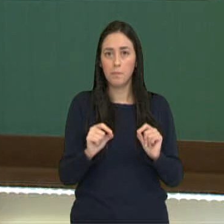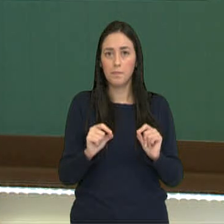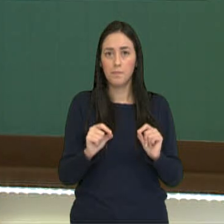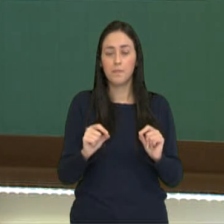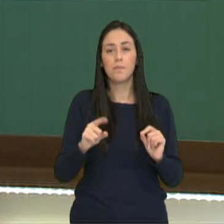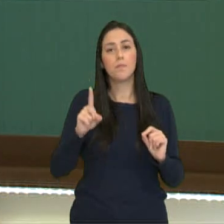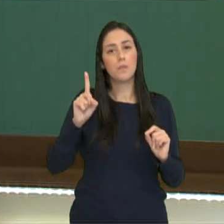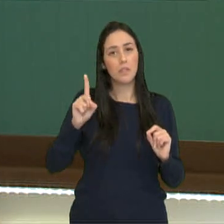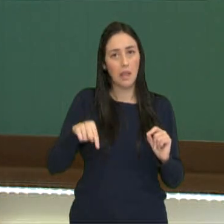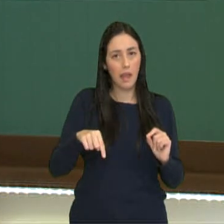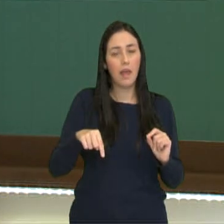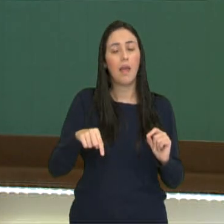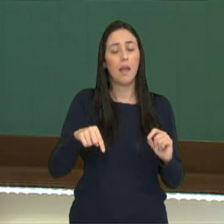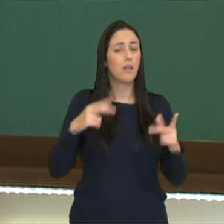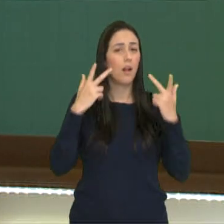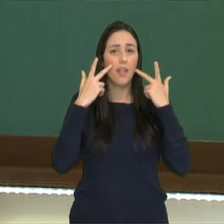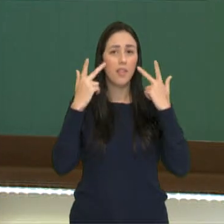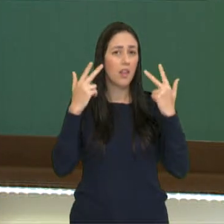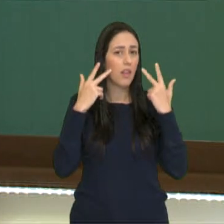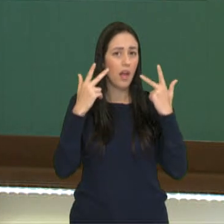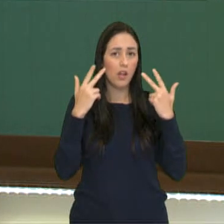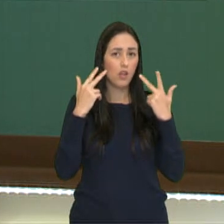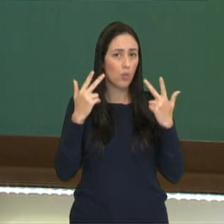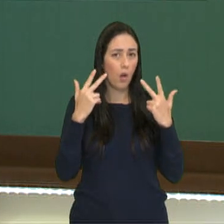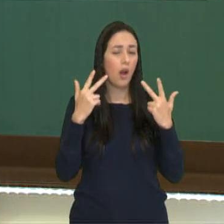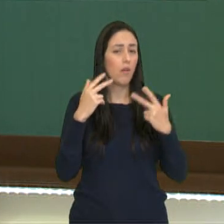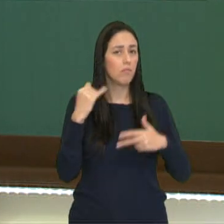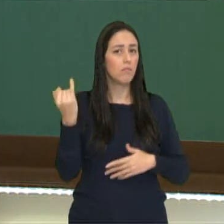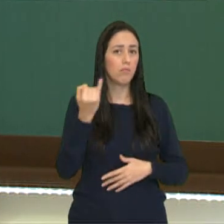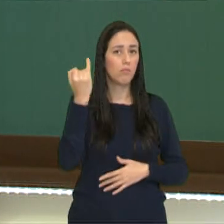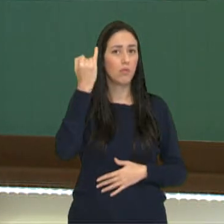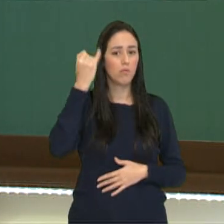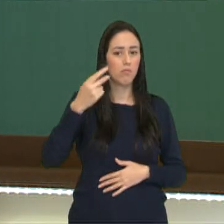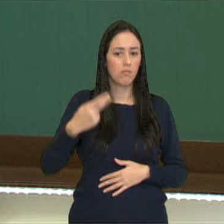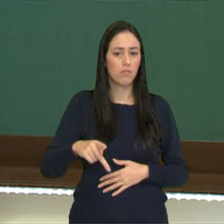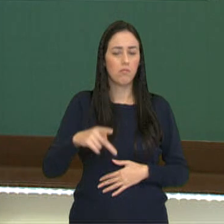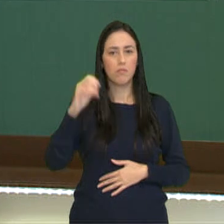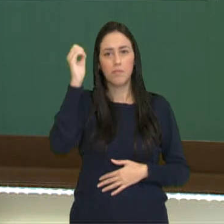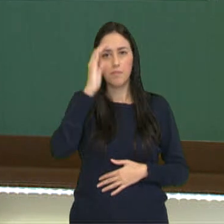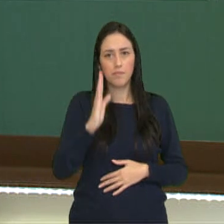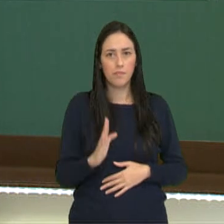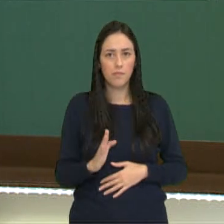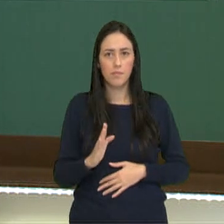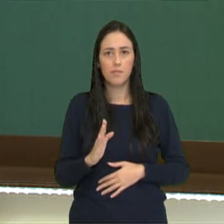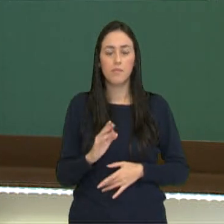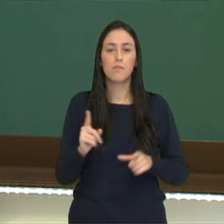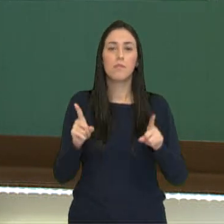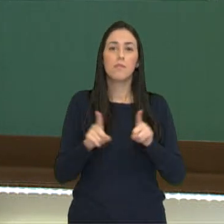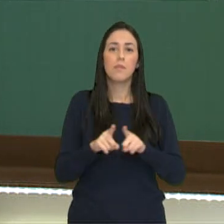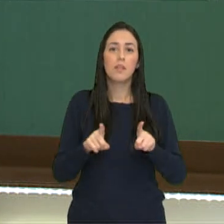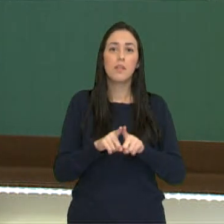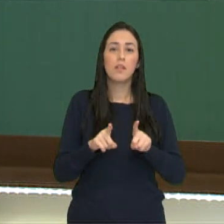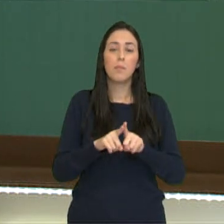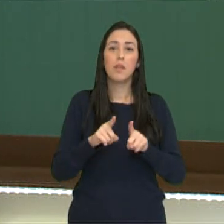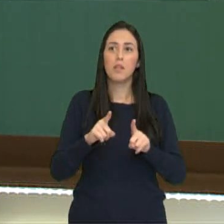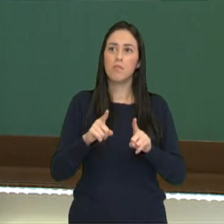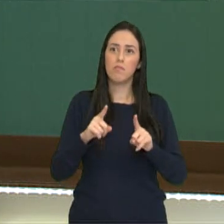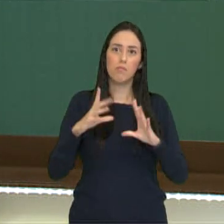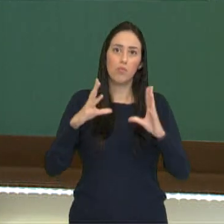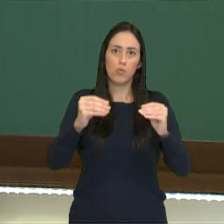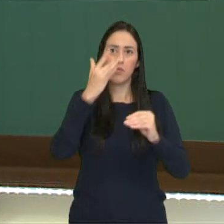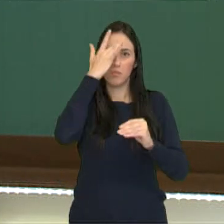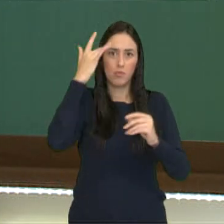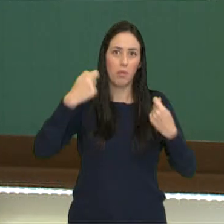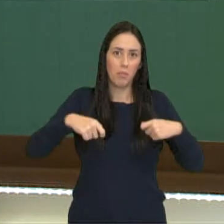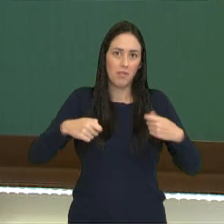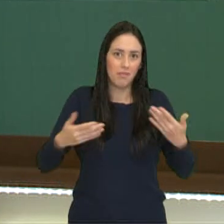um recurso natural de fundamental importância para o nosso país, além de garantir o sustento de várias pessoas. Olha